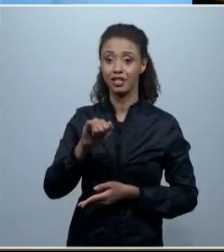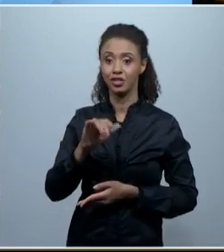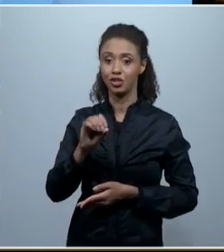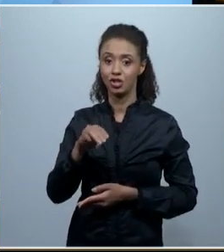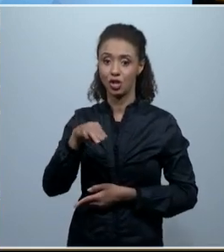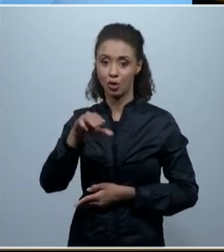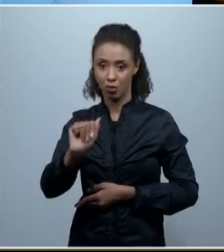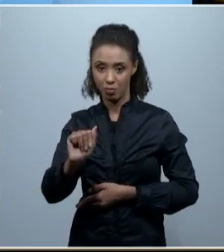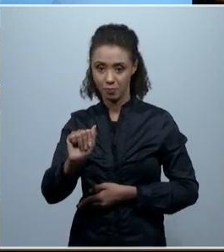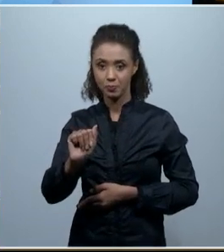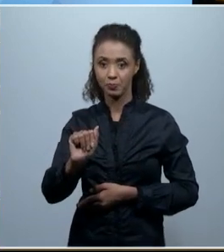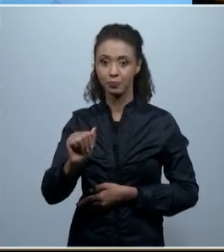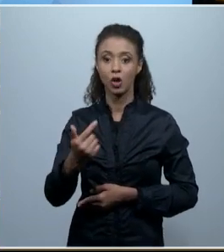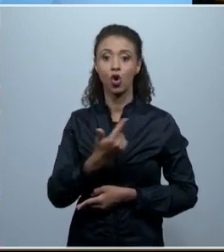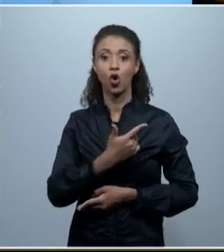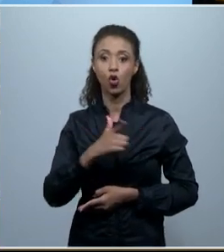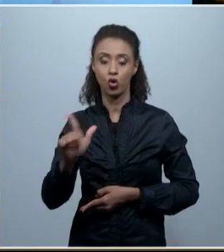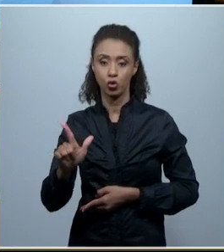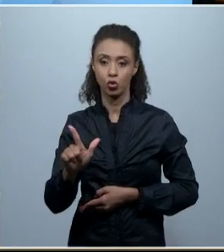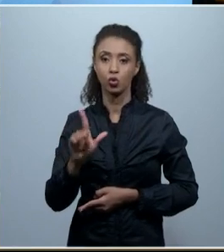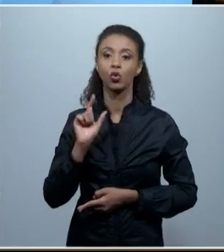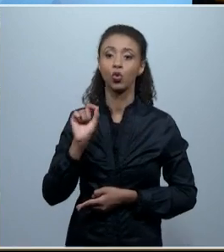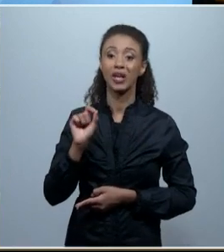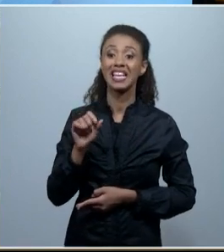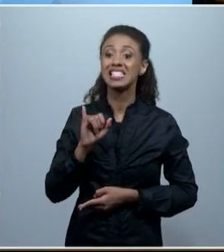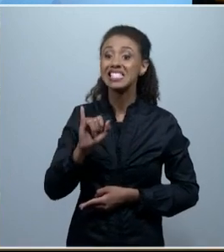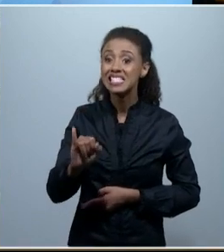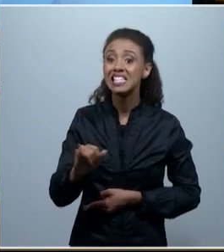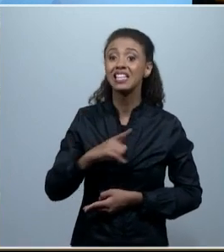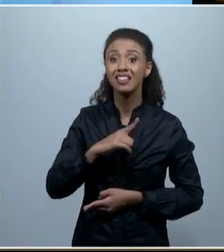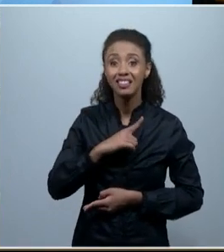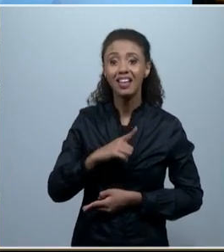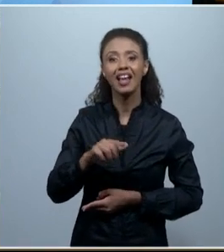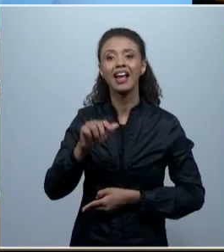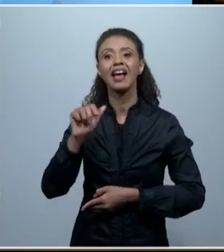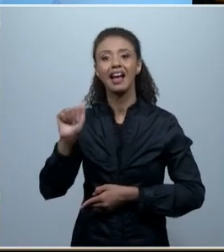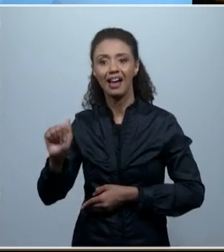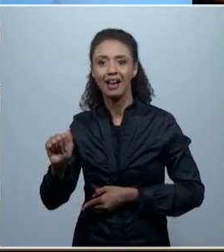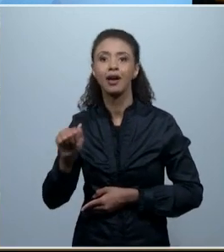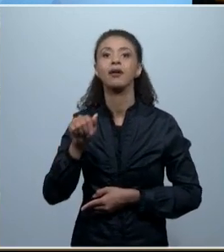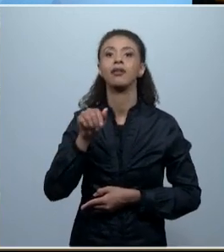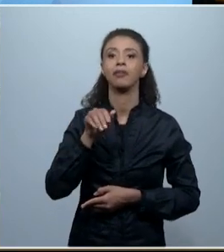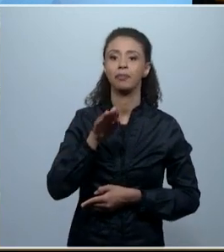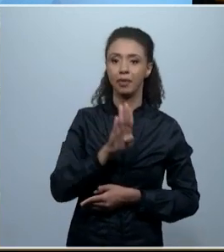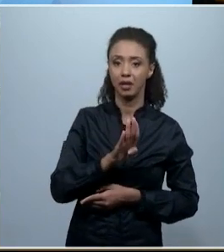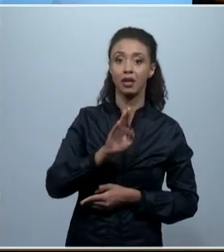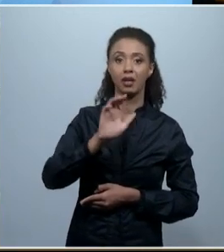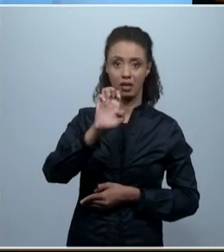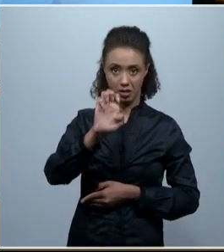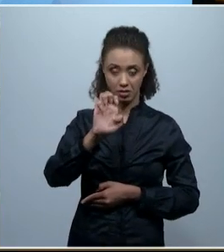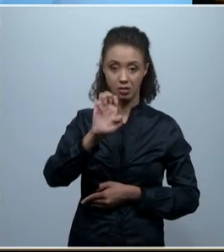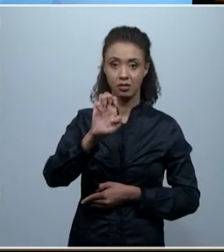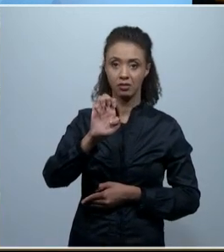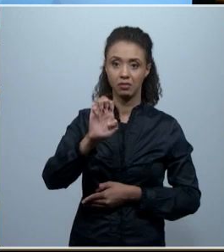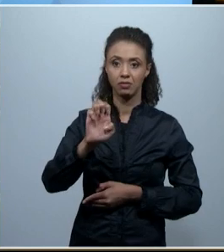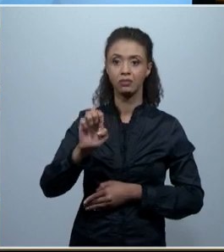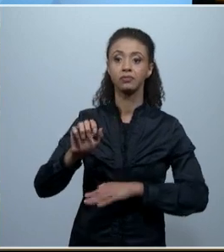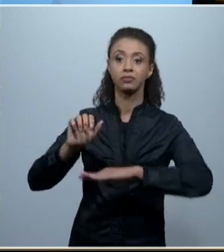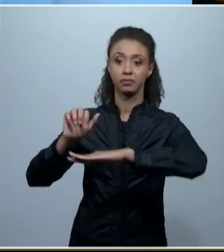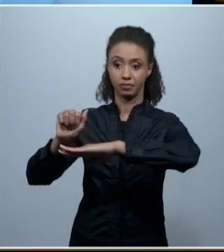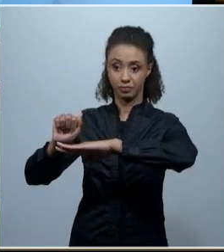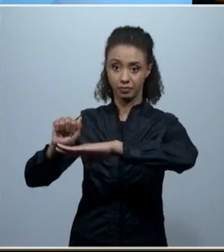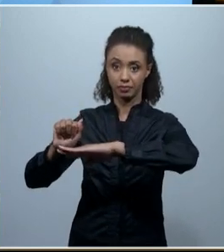se você tem três pontos não culinárias que nestes casos são os pontos a b e e e assistências três pontos não